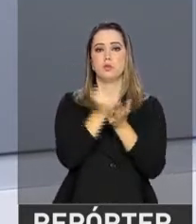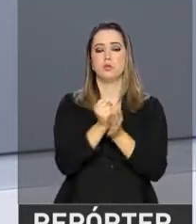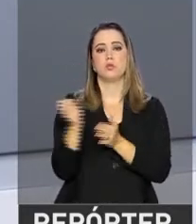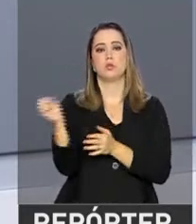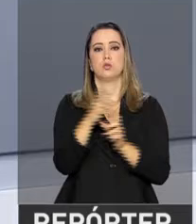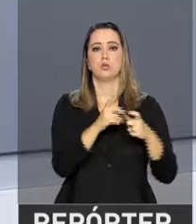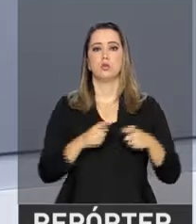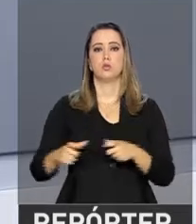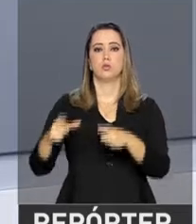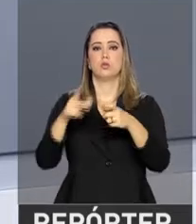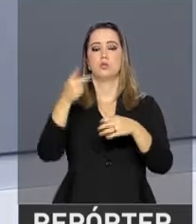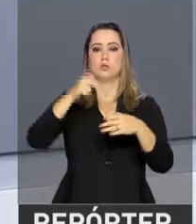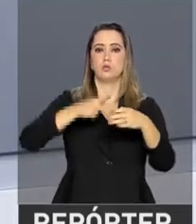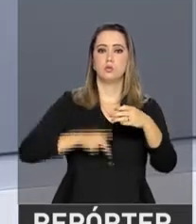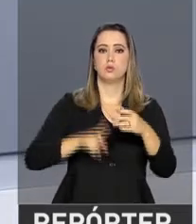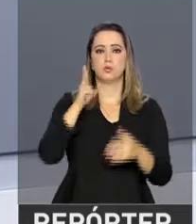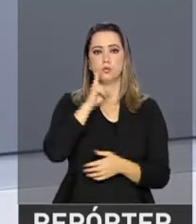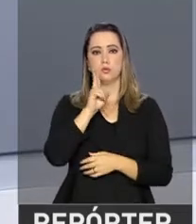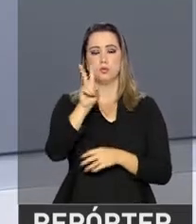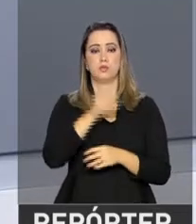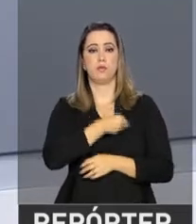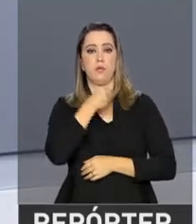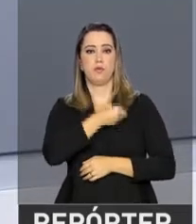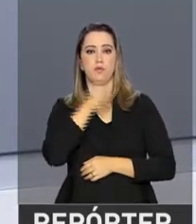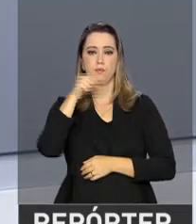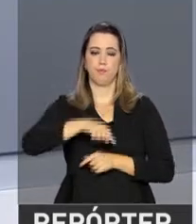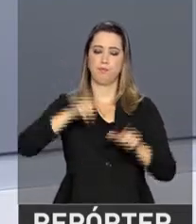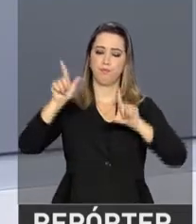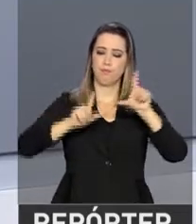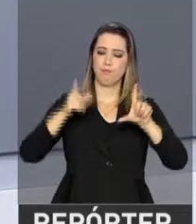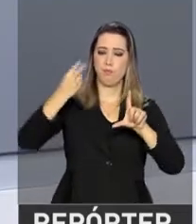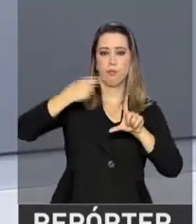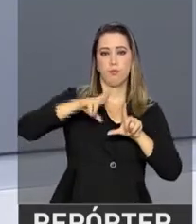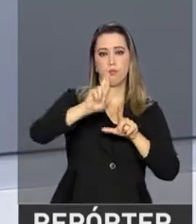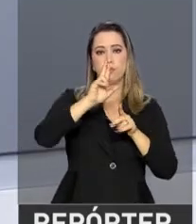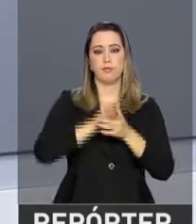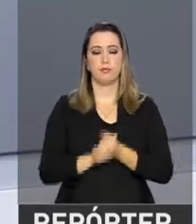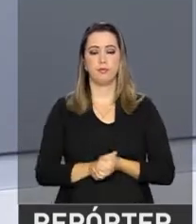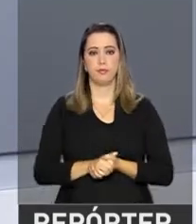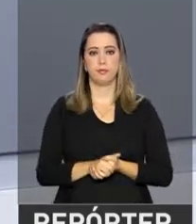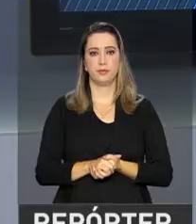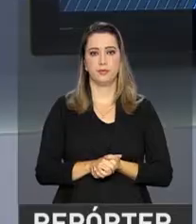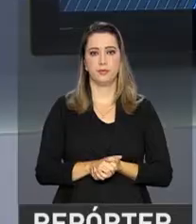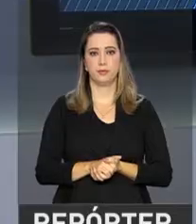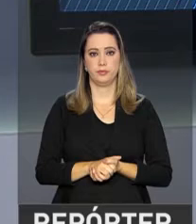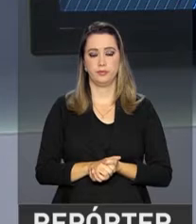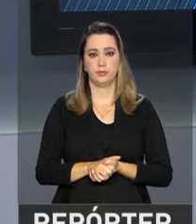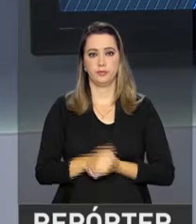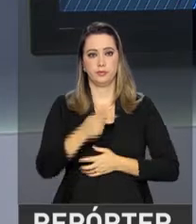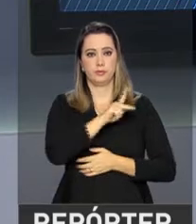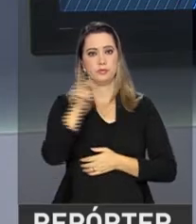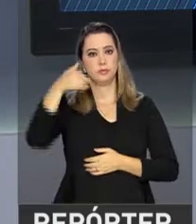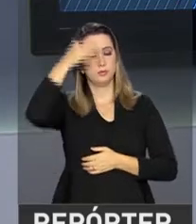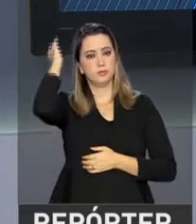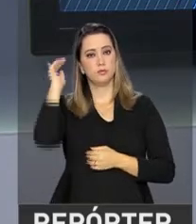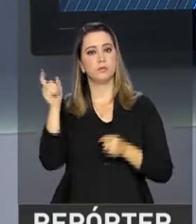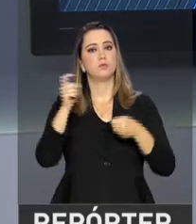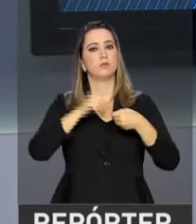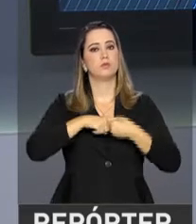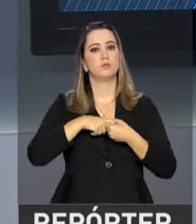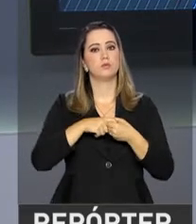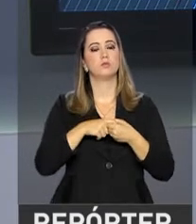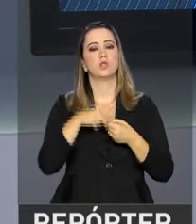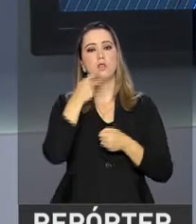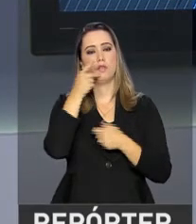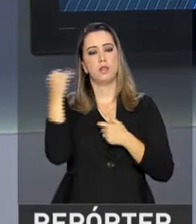novas áreas no pré-sal. Você acompanha o evento ao vivo aqui na programação da TV NBR. E o presidente Michel Temer